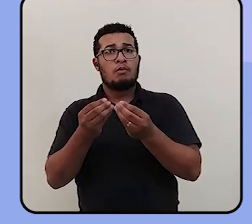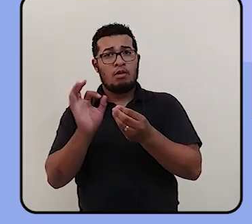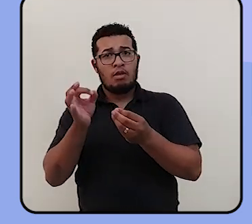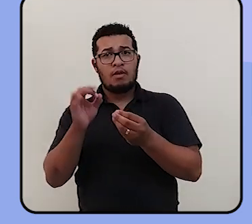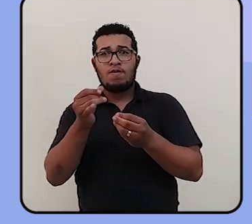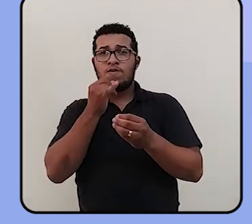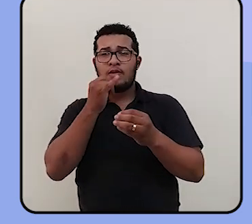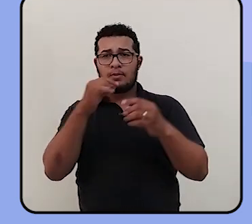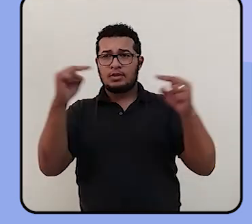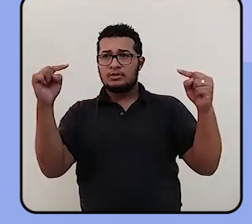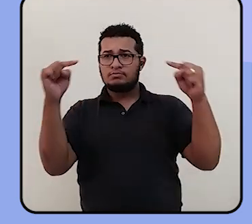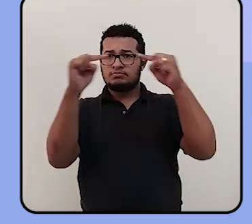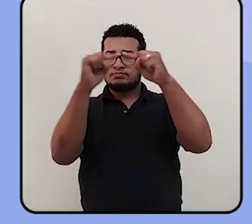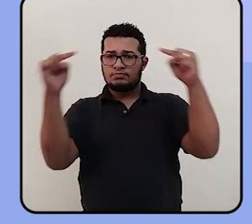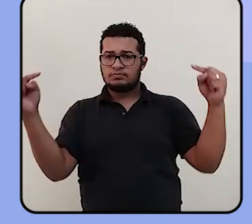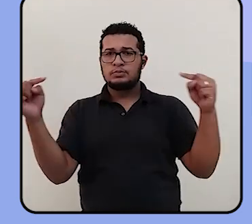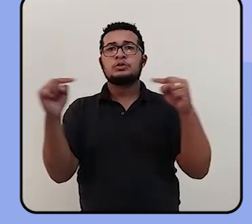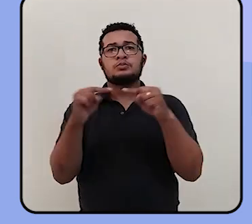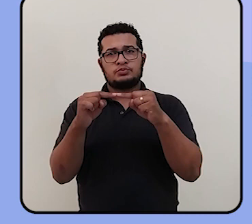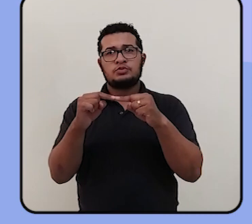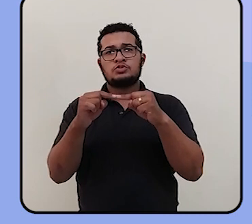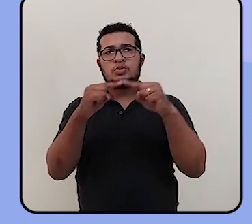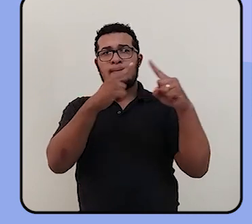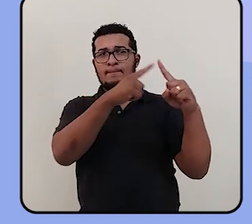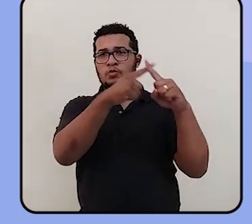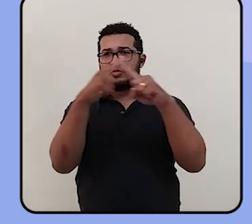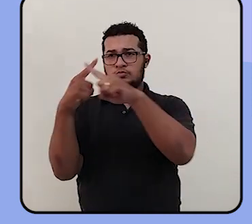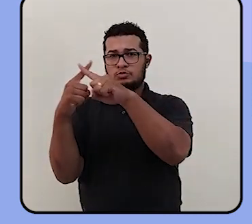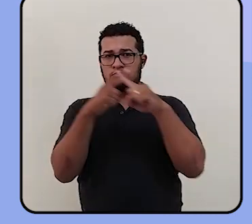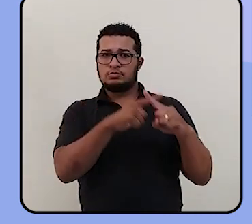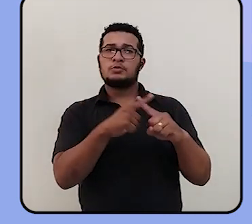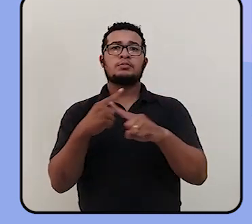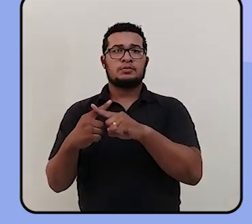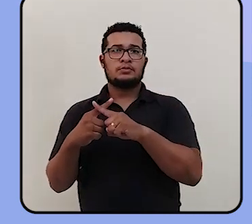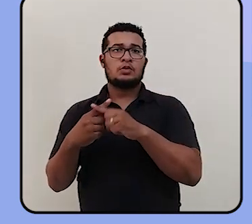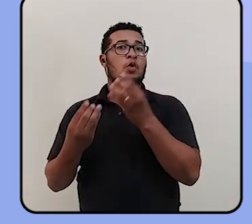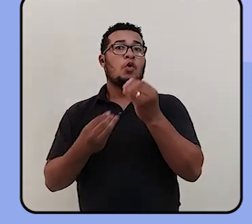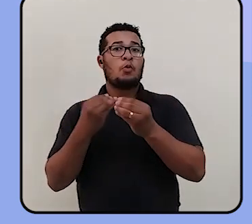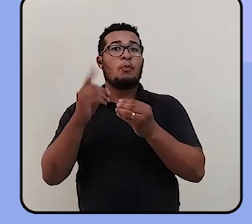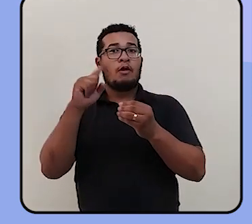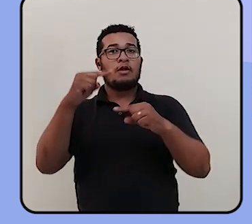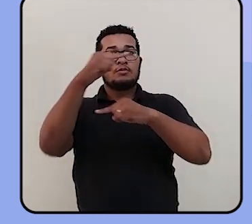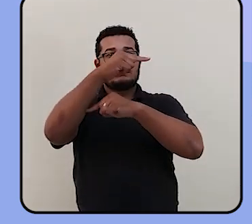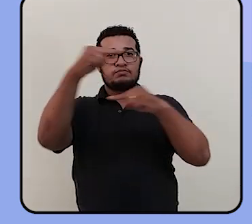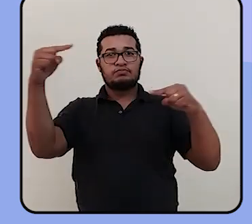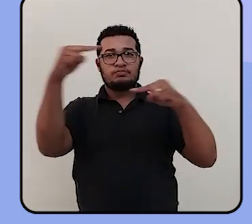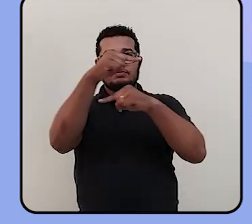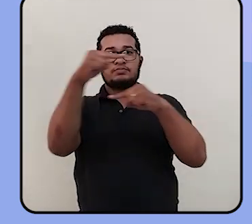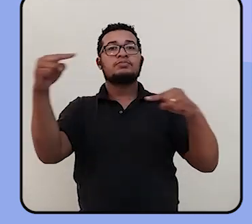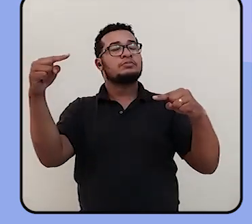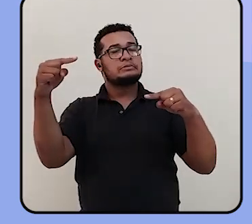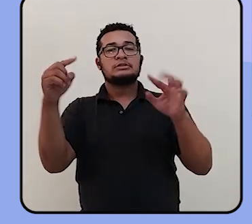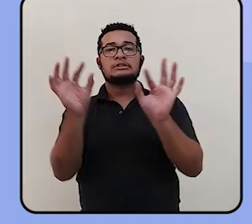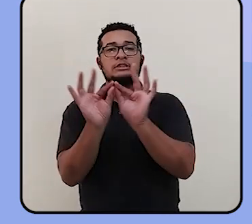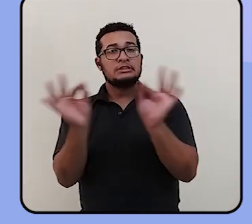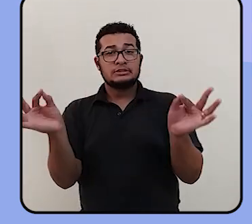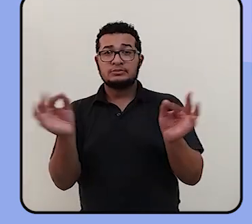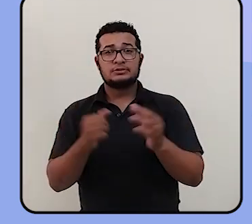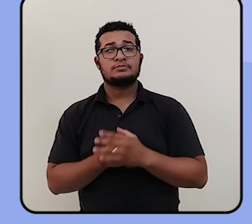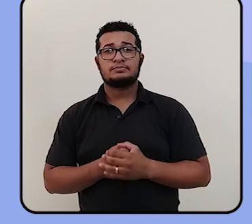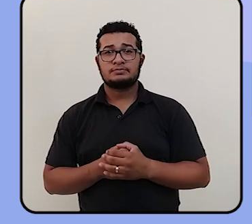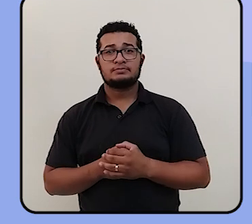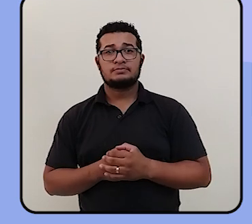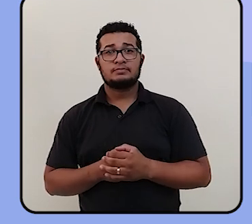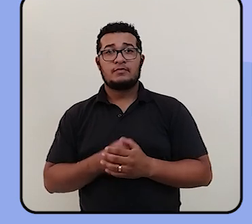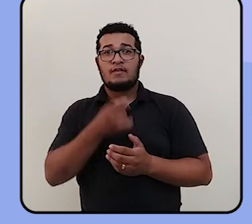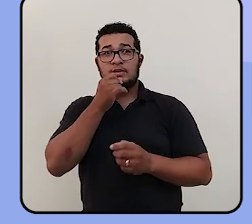mesmo? Multiplica numerador com numerador, denominador com denominador. Traduzindo, multiplica o de cima com de cima, o de baixo com